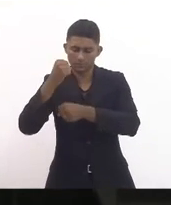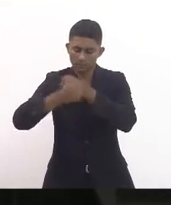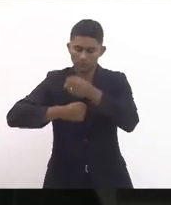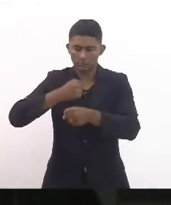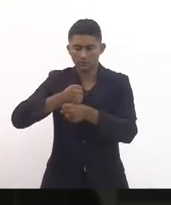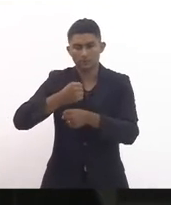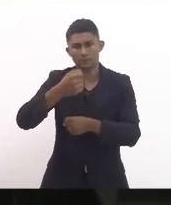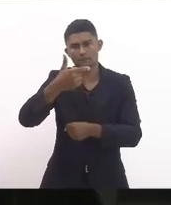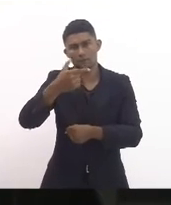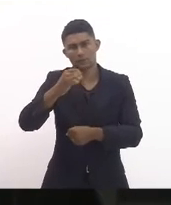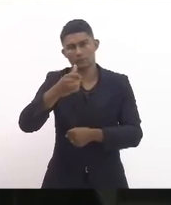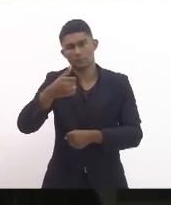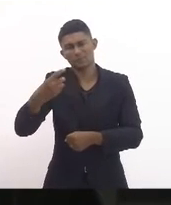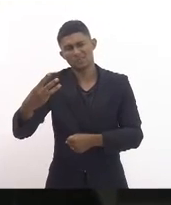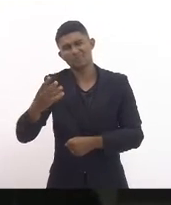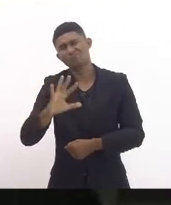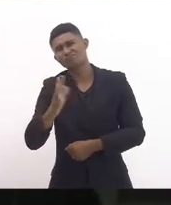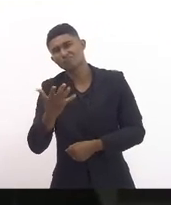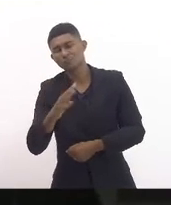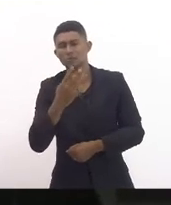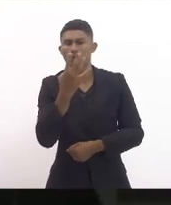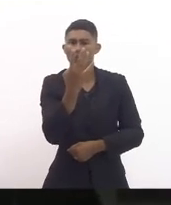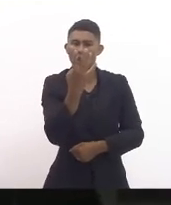sob os de memória